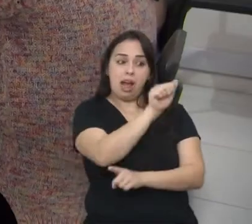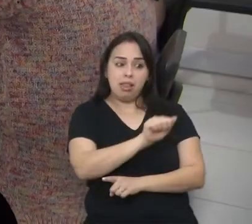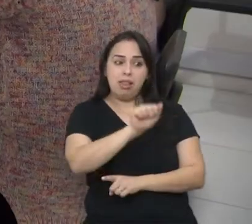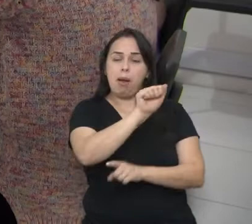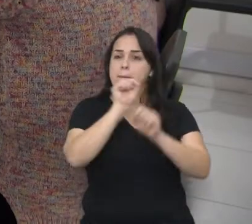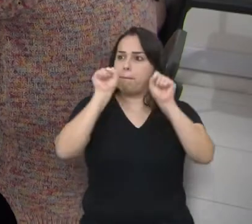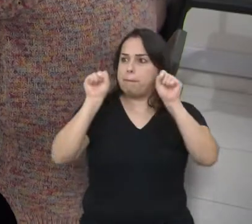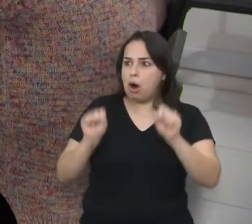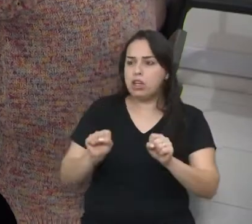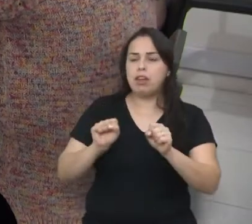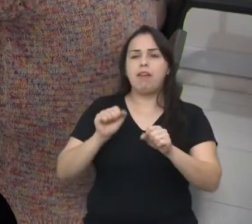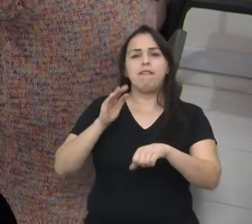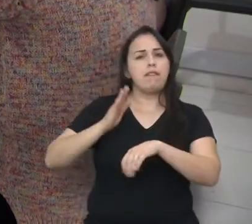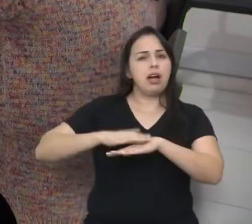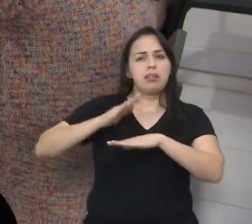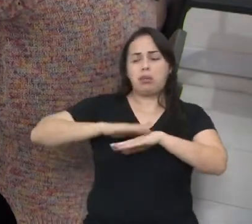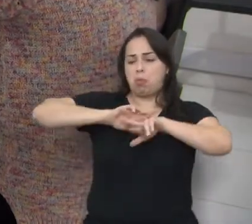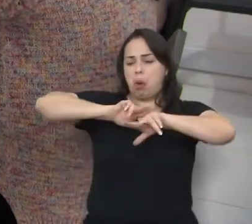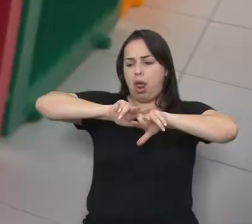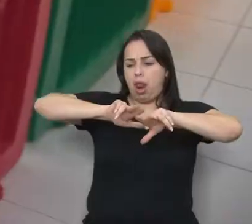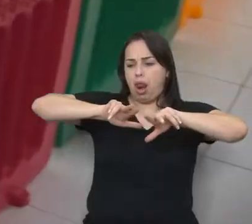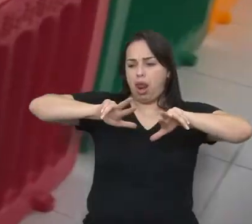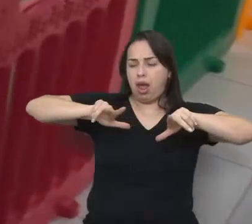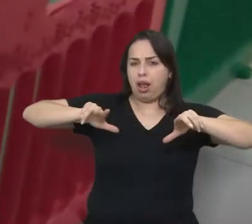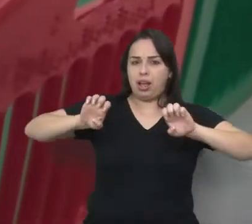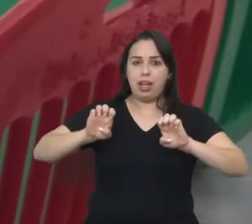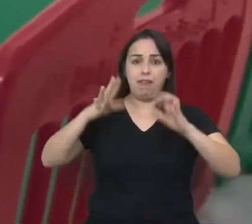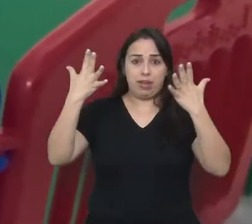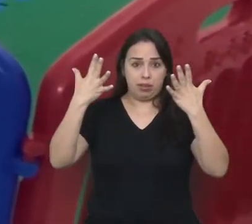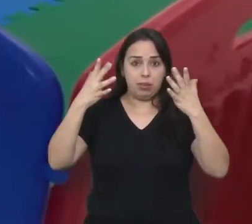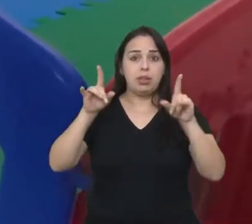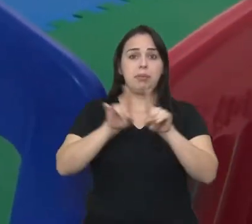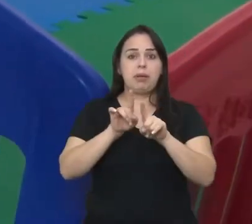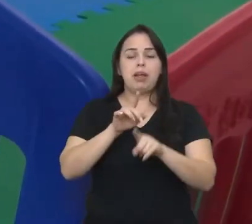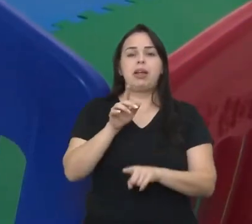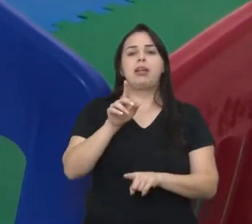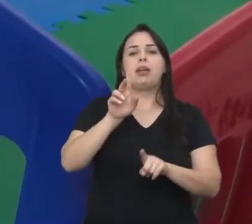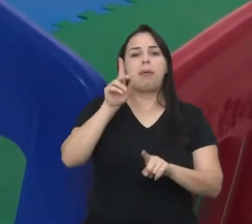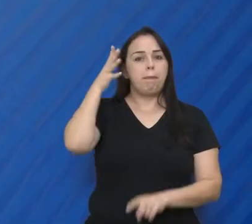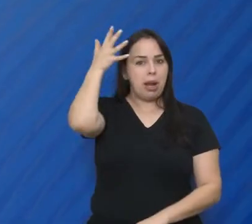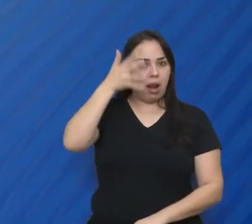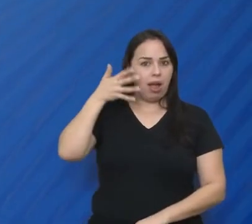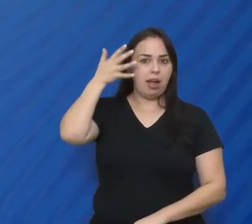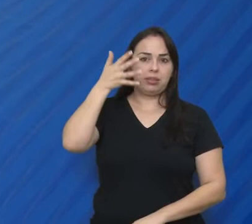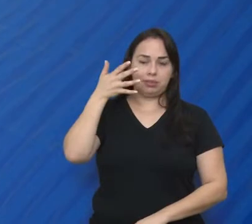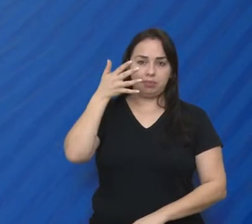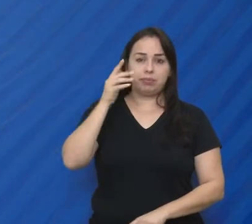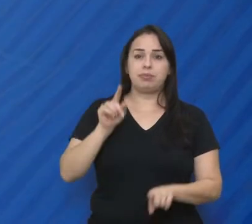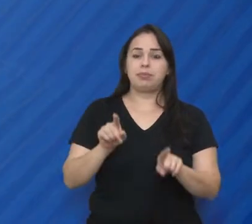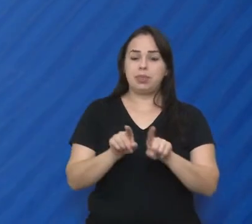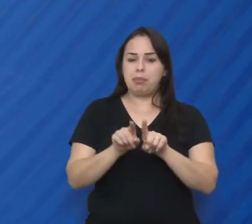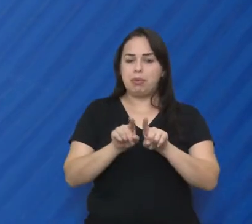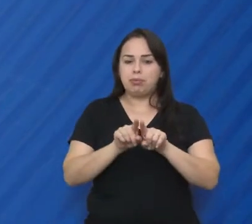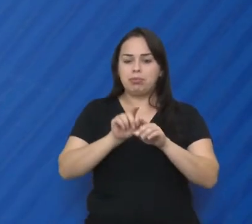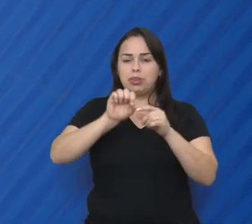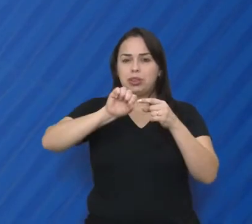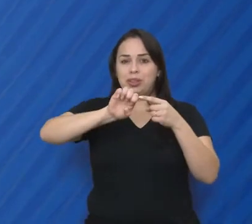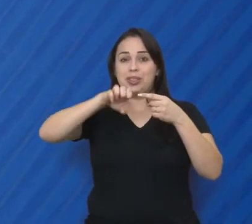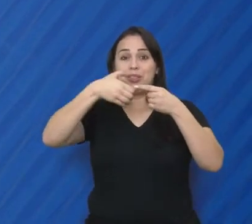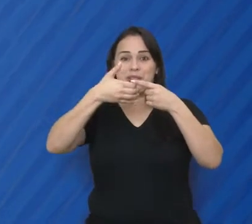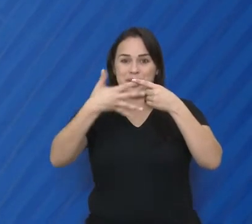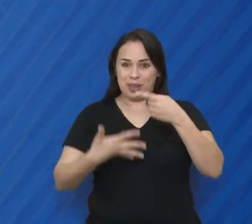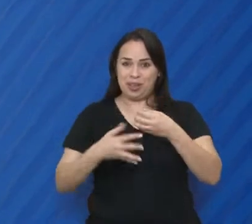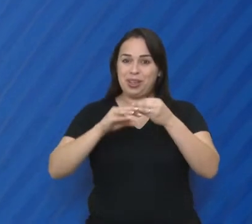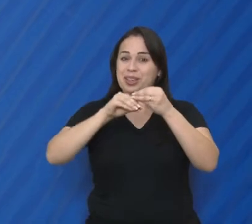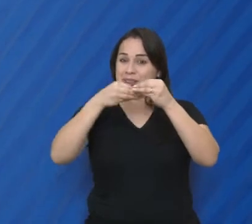poder realizar diversas ações educativas, como palestras e outras atividades. E como aponta a justificativa da